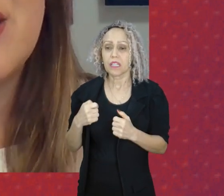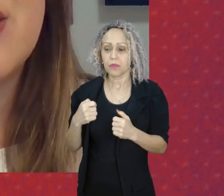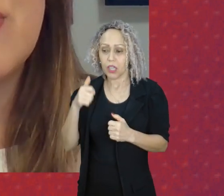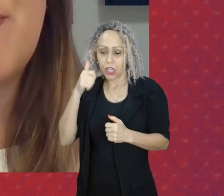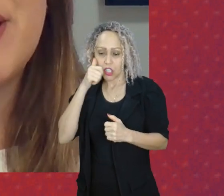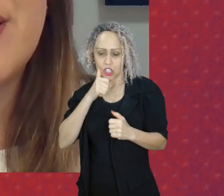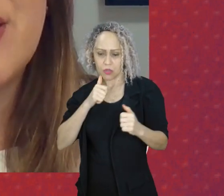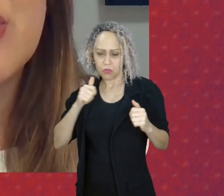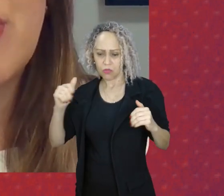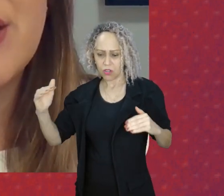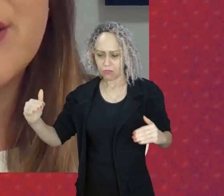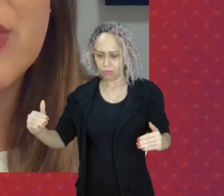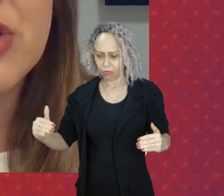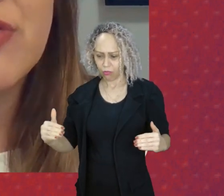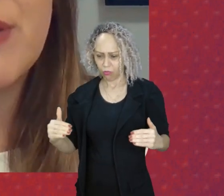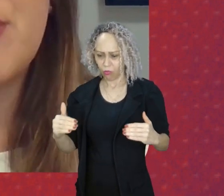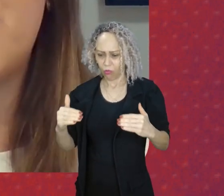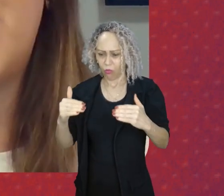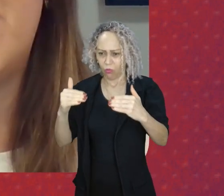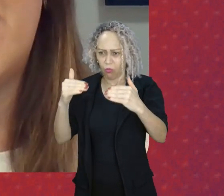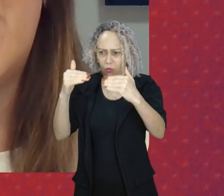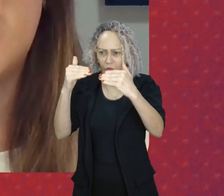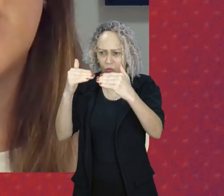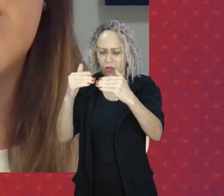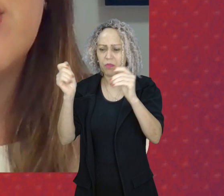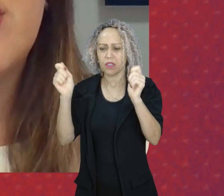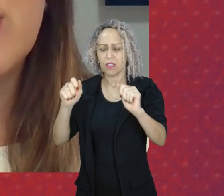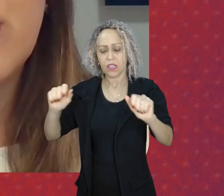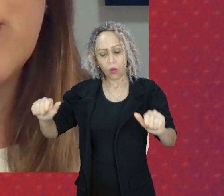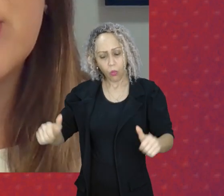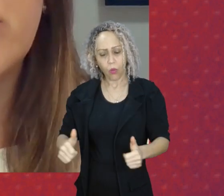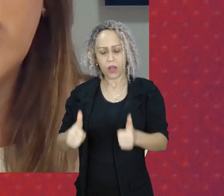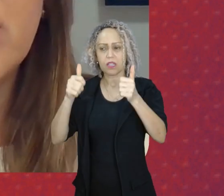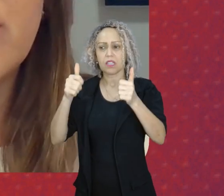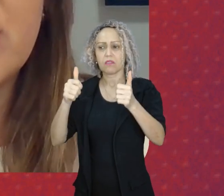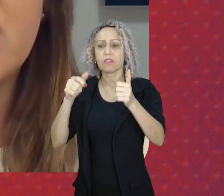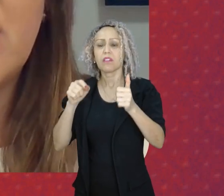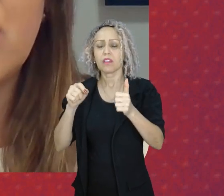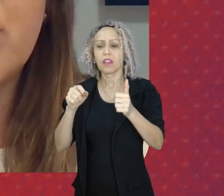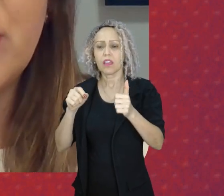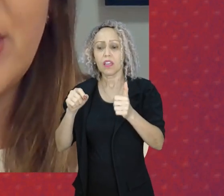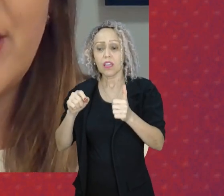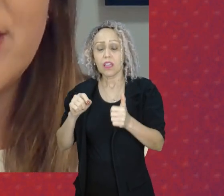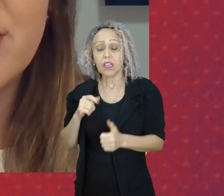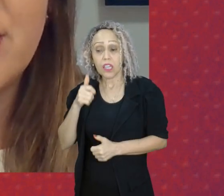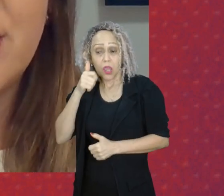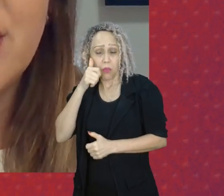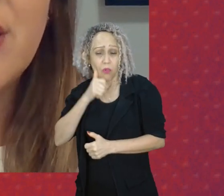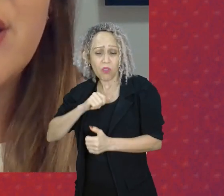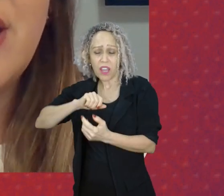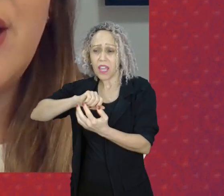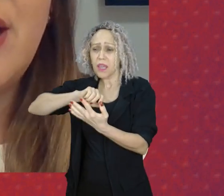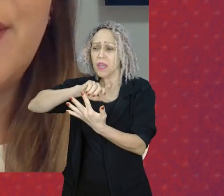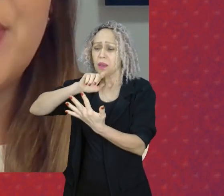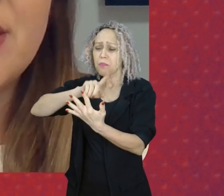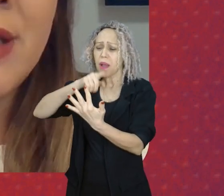paridade, ela seja uma paridade qualitativa, uma paridade que inclua toda a diversidade de mulheres